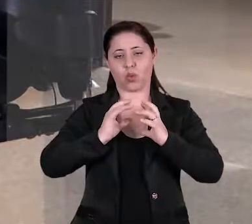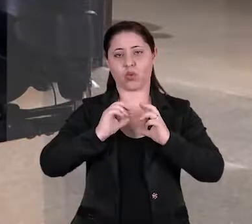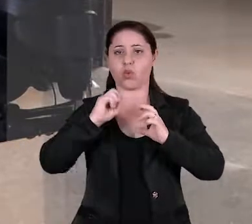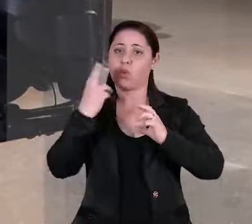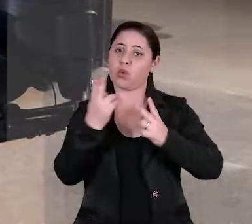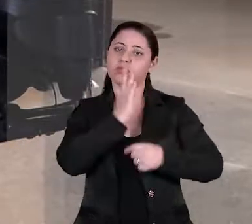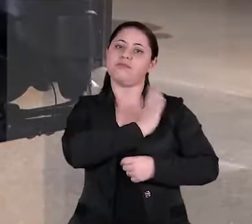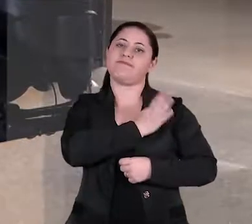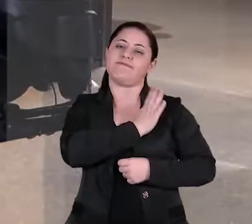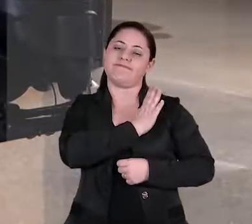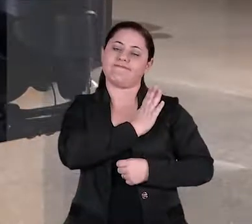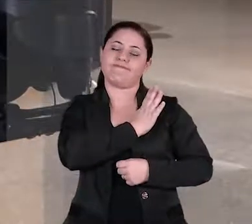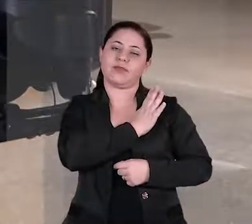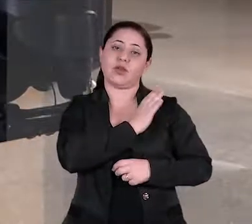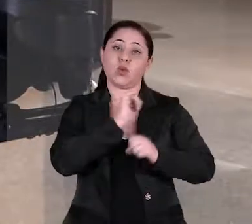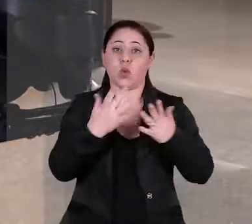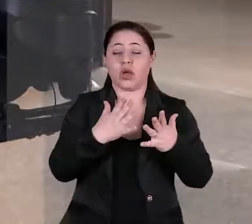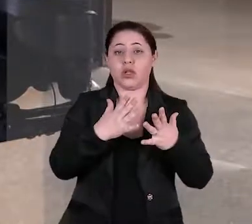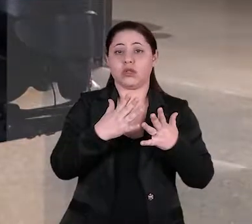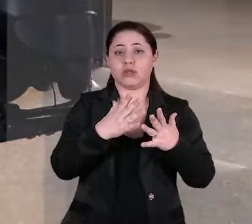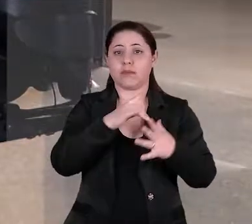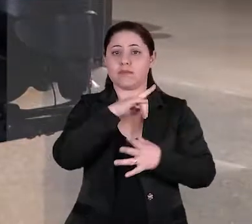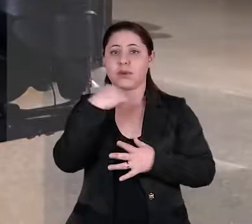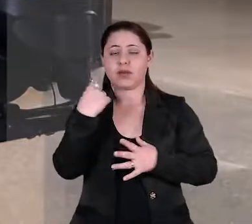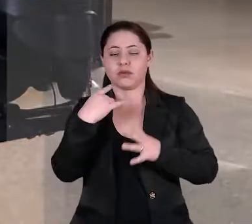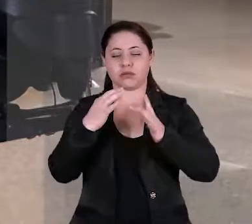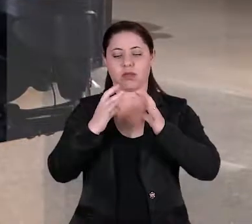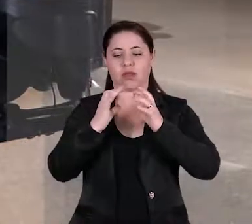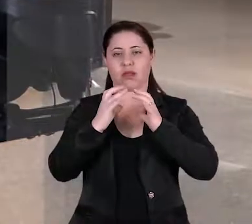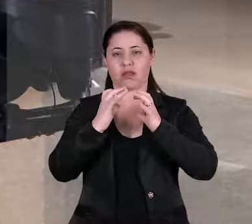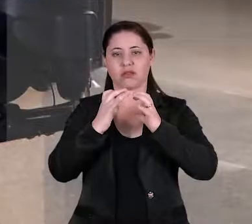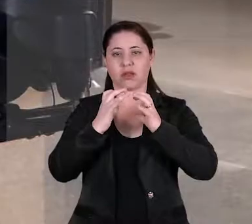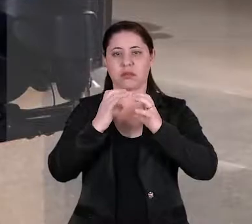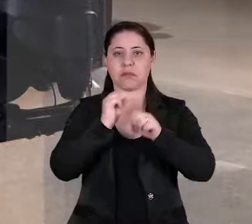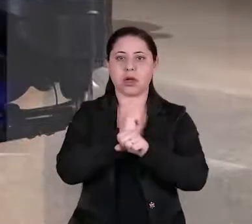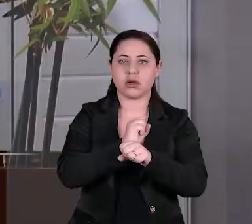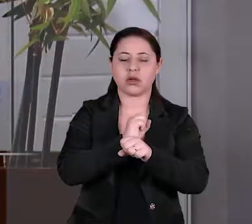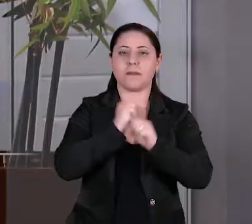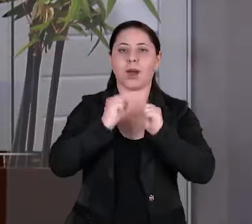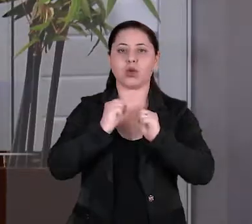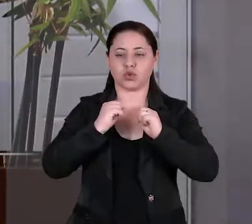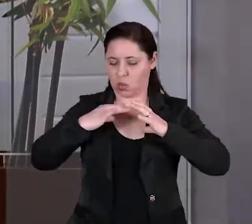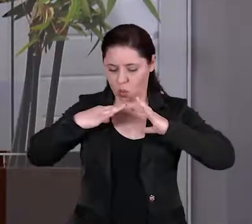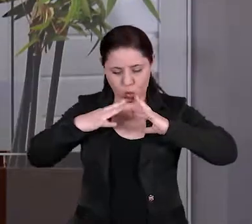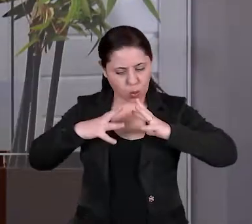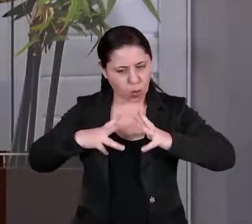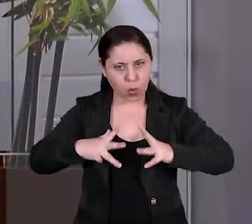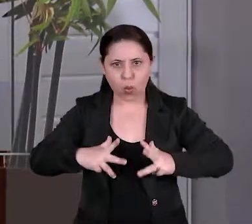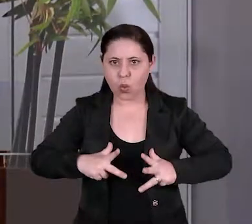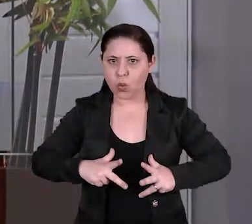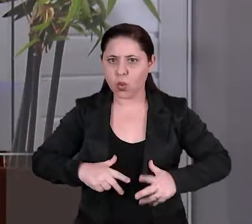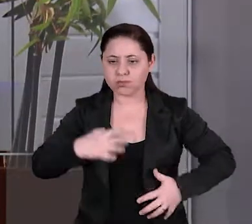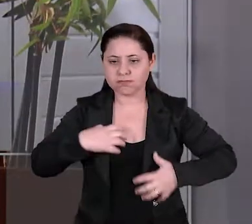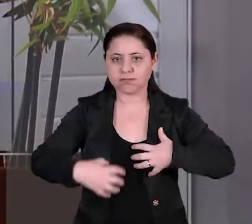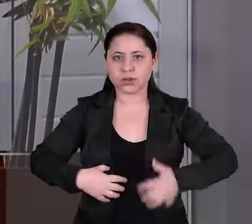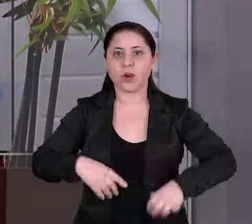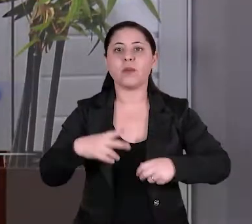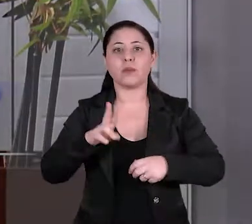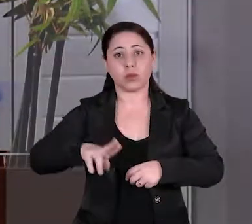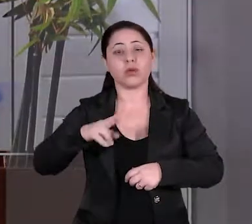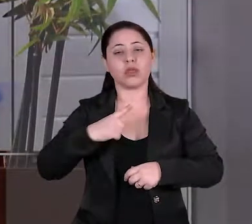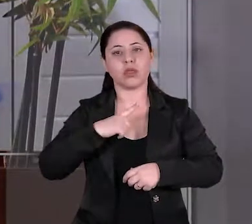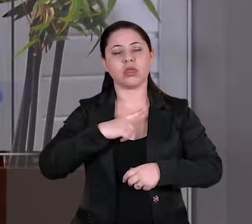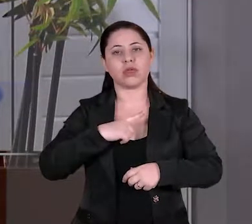pelo cérebro e pelo coração. Quando a gente morre pelo cérebro, que é a morte encefálica, você pode doar todos os seus órgãos, porque eles ainda